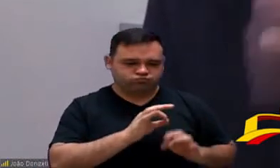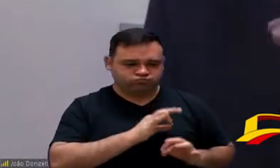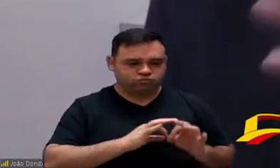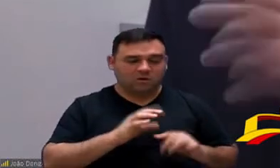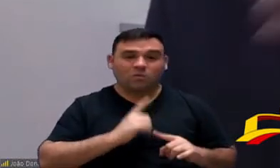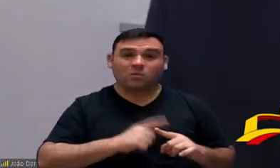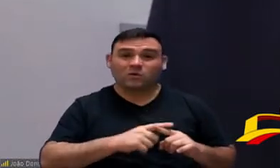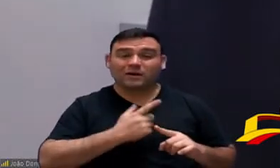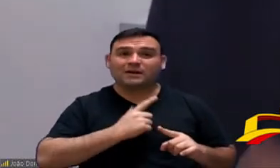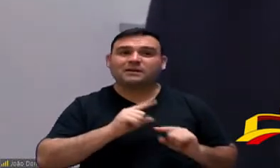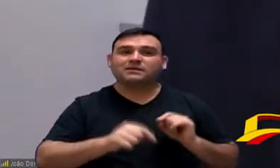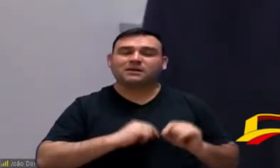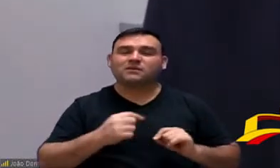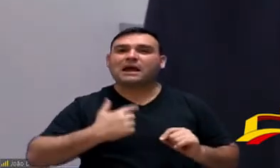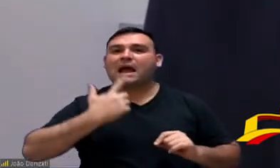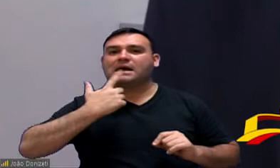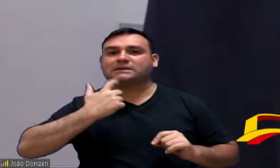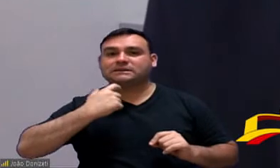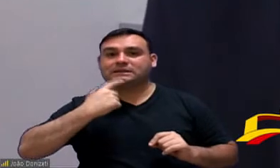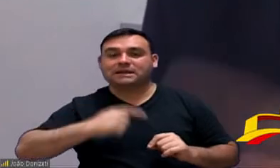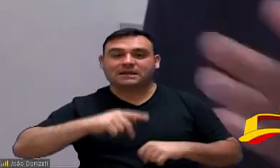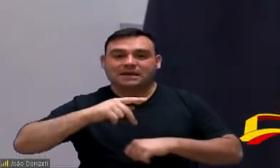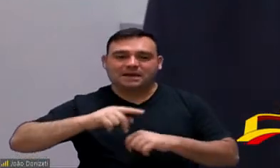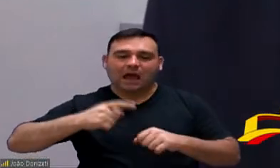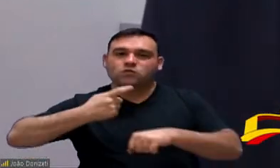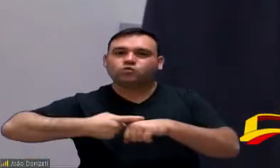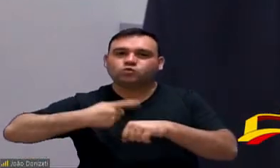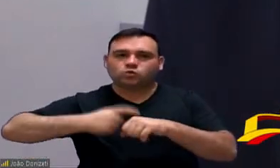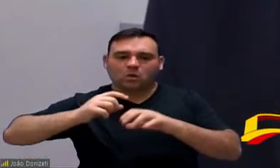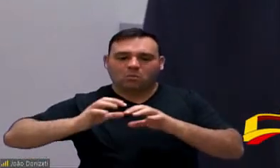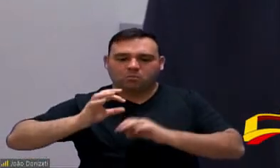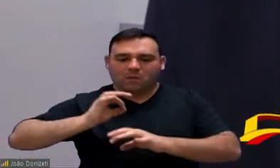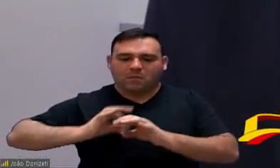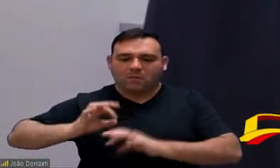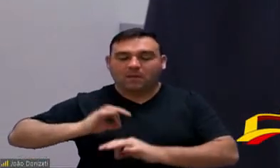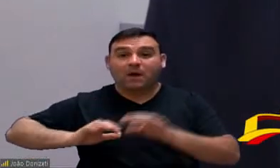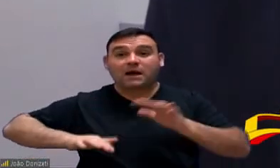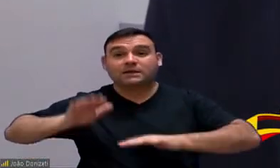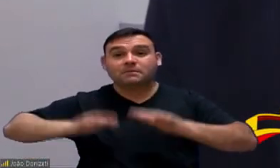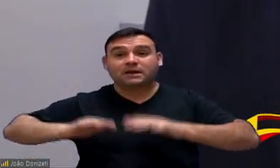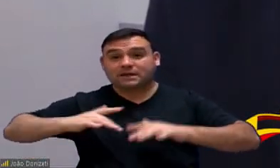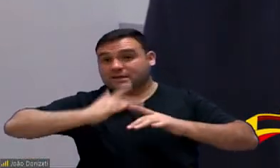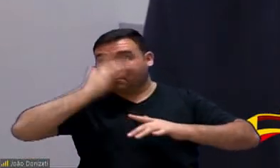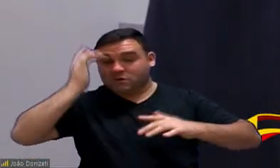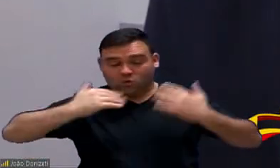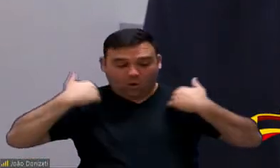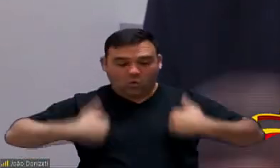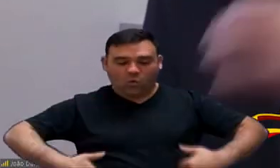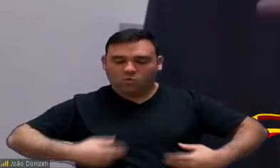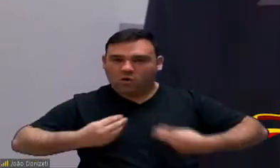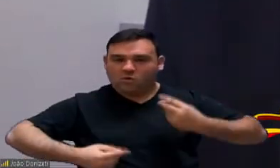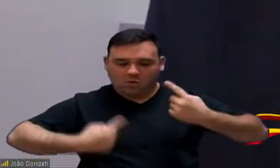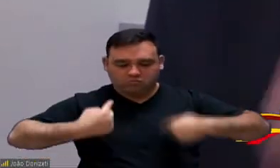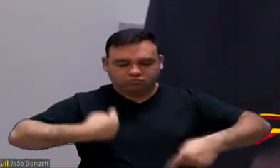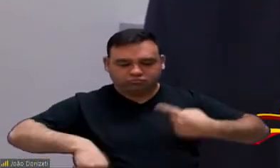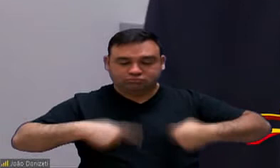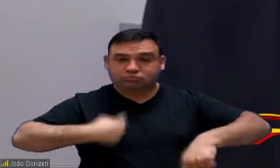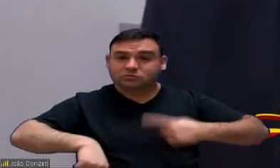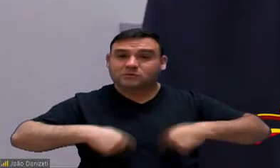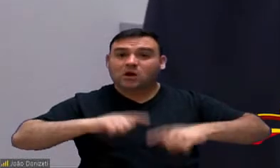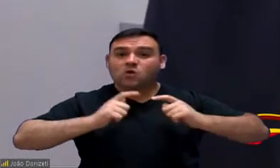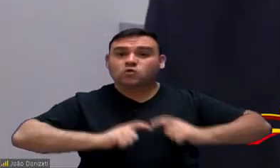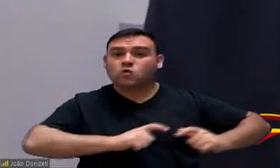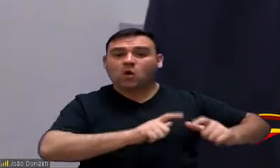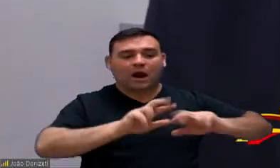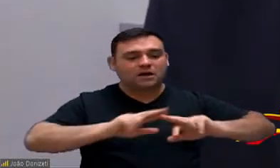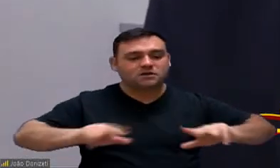porque ela gera trombose em todo, depende do organismo da pessoa, mas nos mais diversos locais